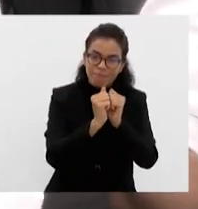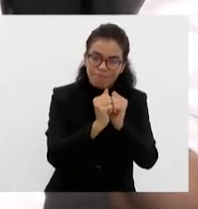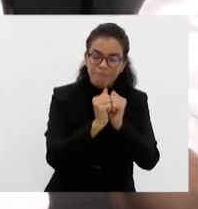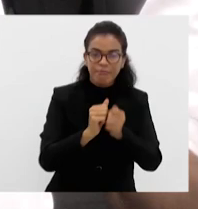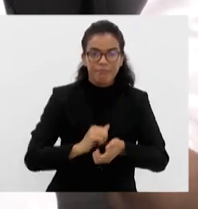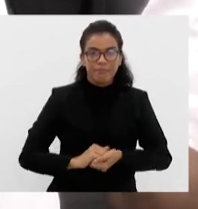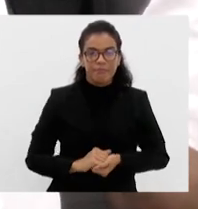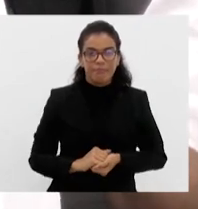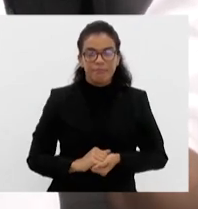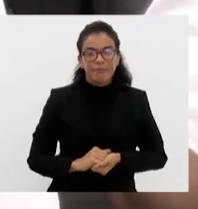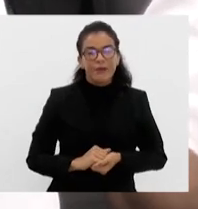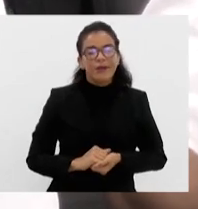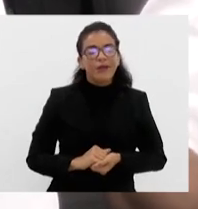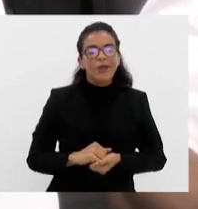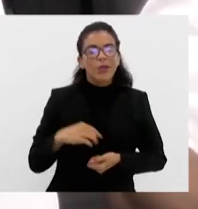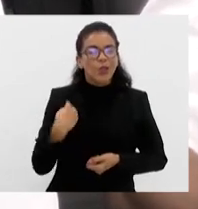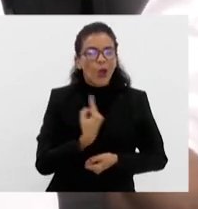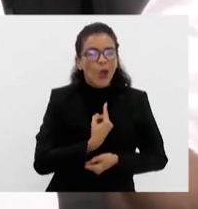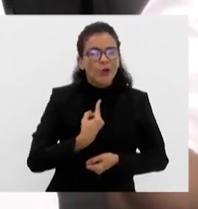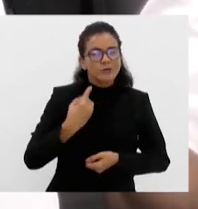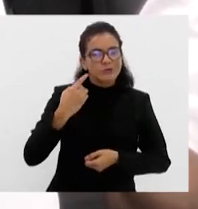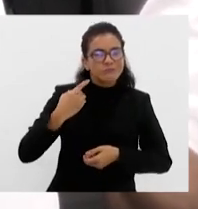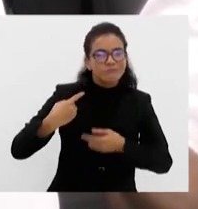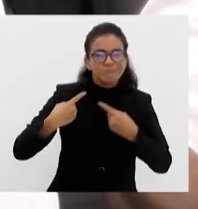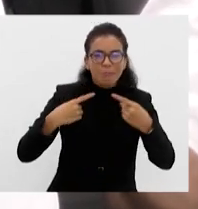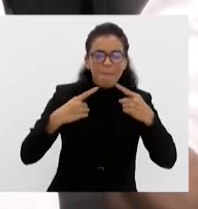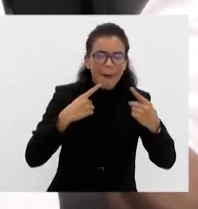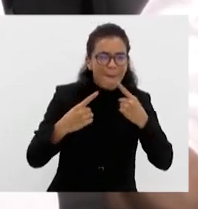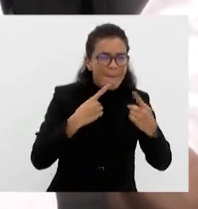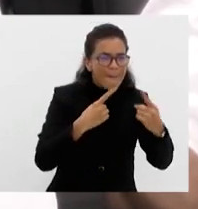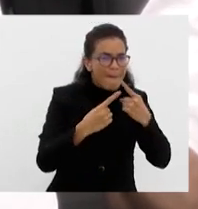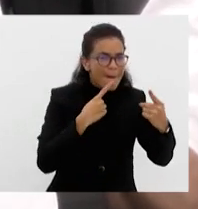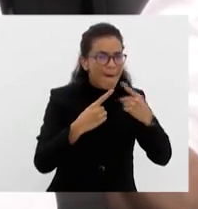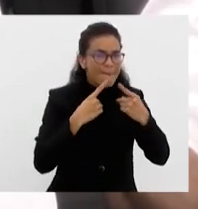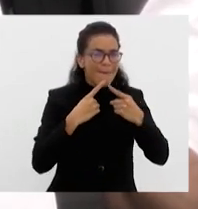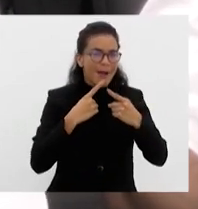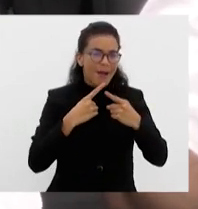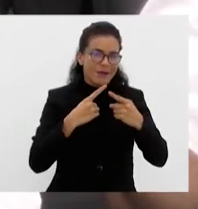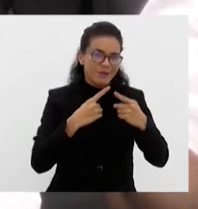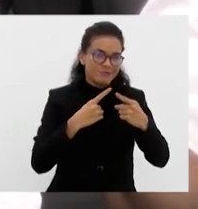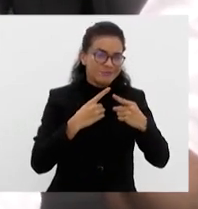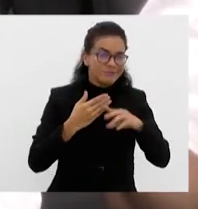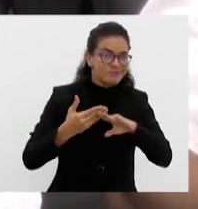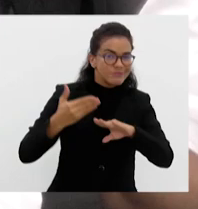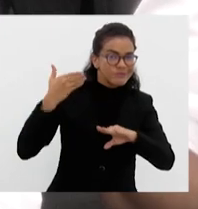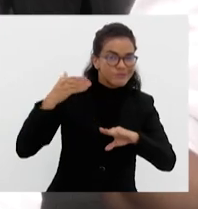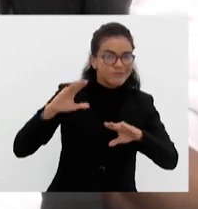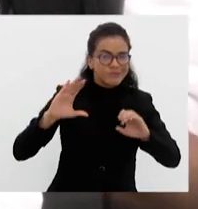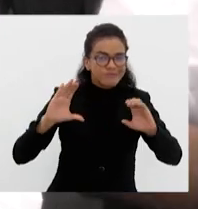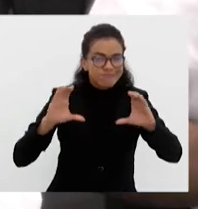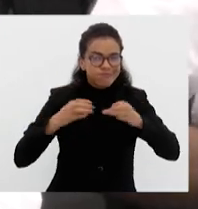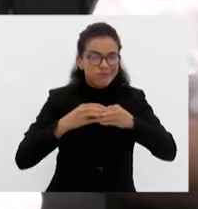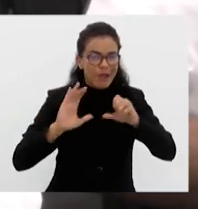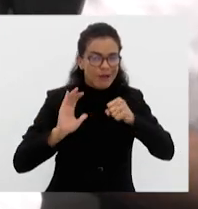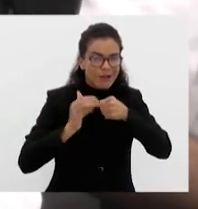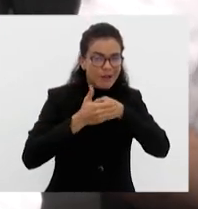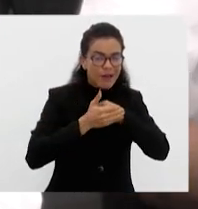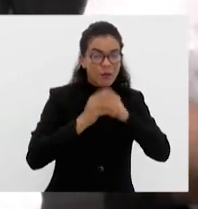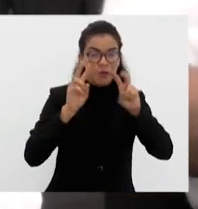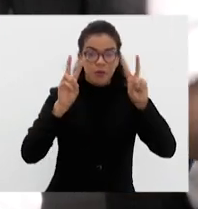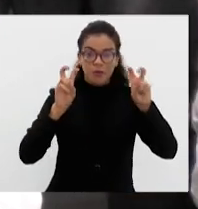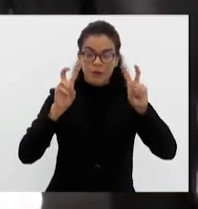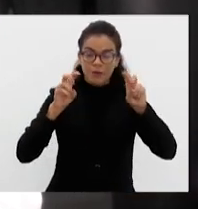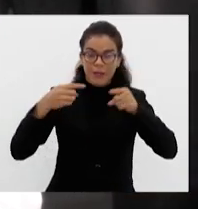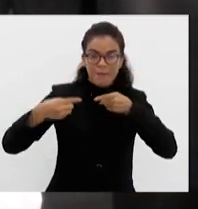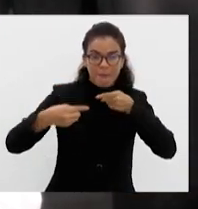Dizer que aquele entendimento que a gente teve na CCJ, naquela sessão reservada, sobre aquele tema tão difícil